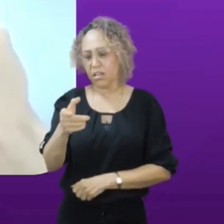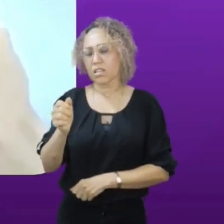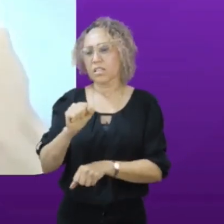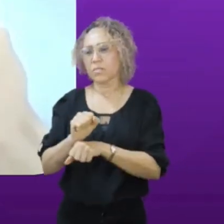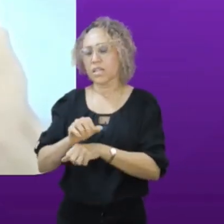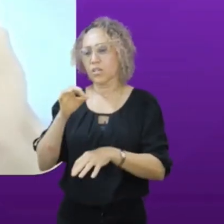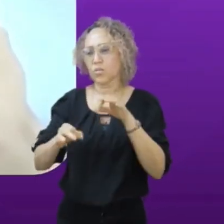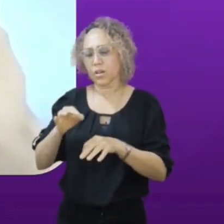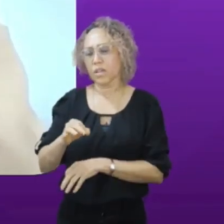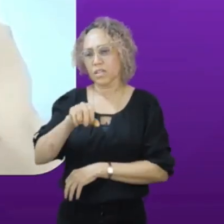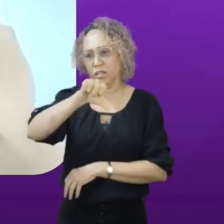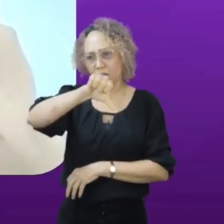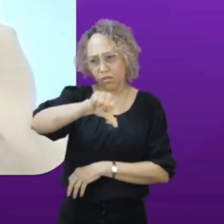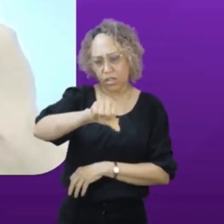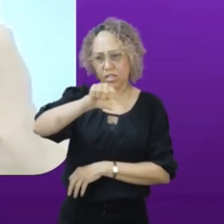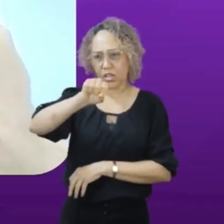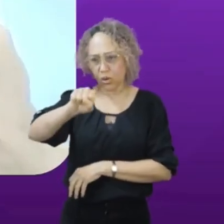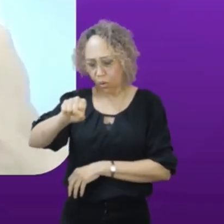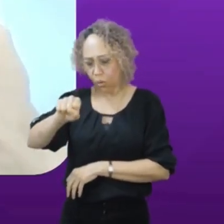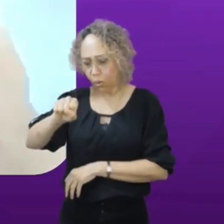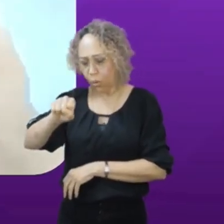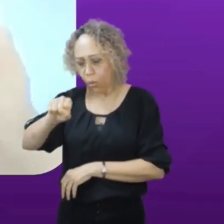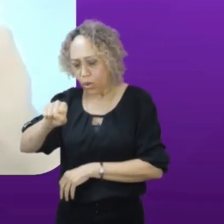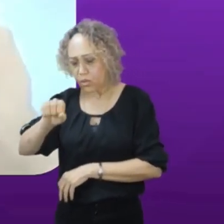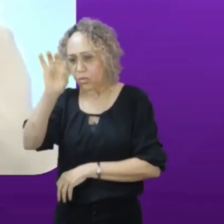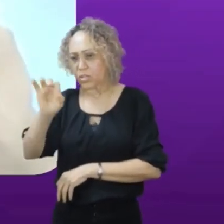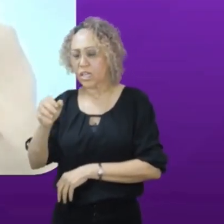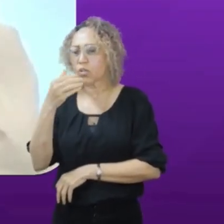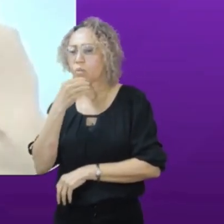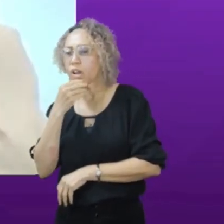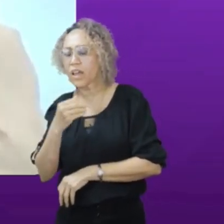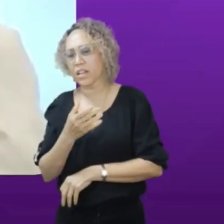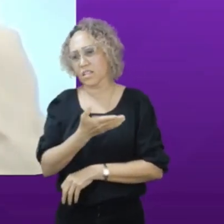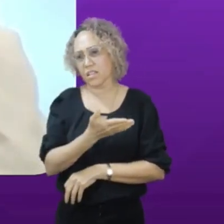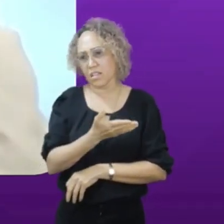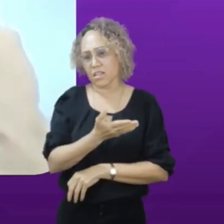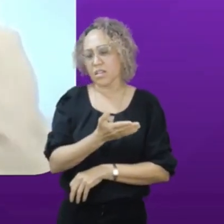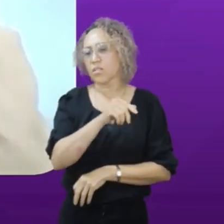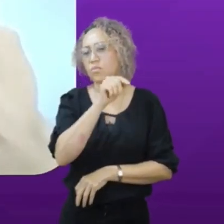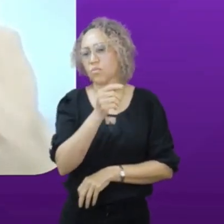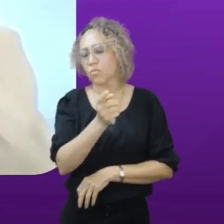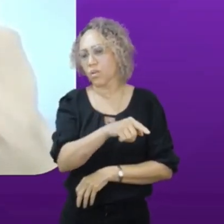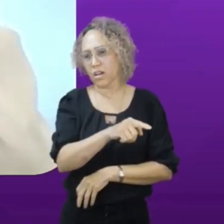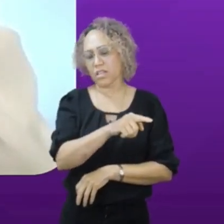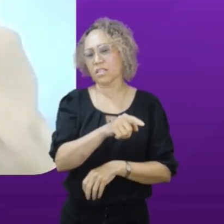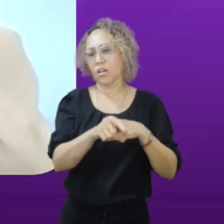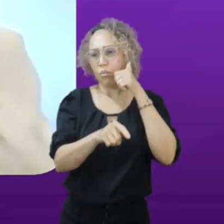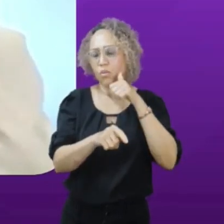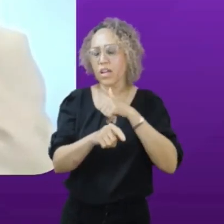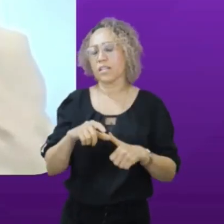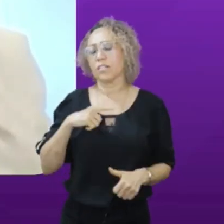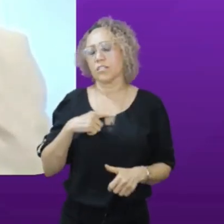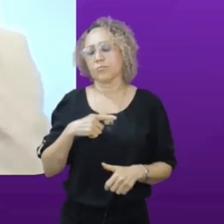96,11% são de homens e 4,35% são mulheres. A gente tem um perfil de pessoas